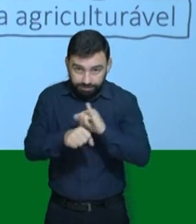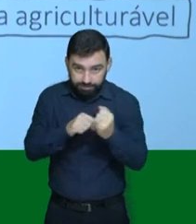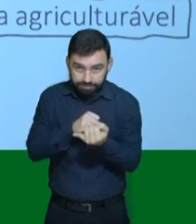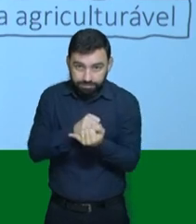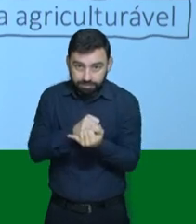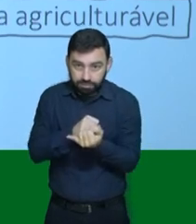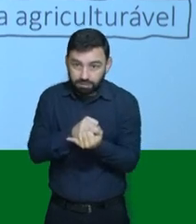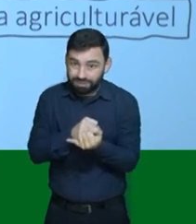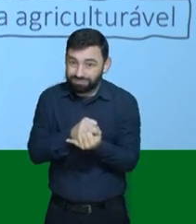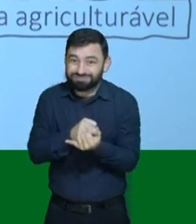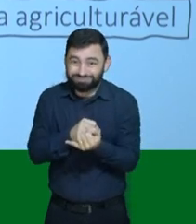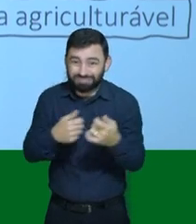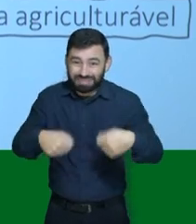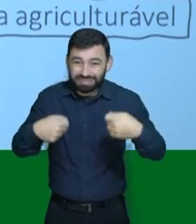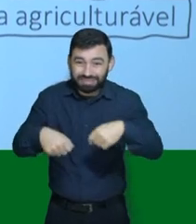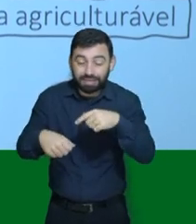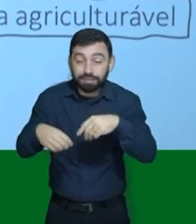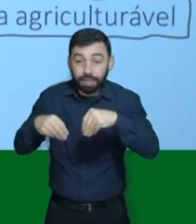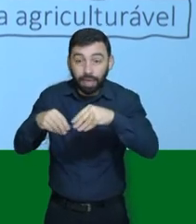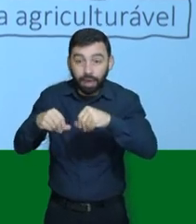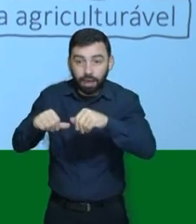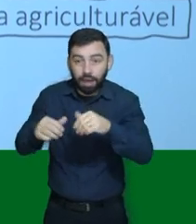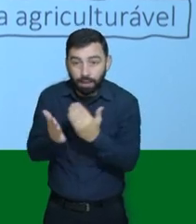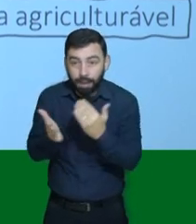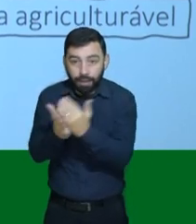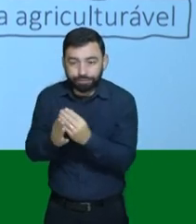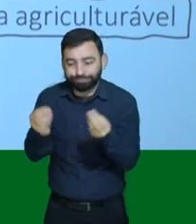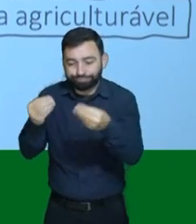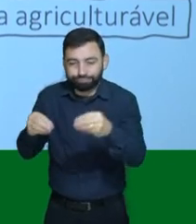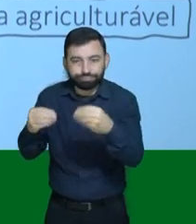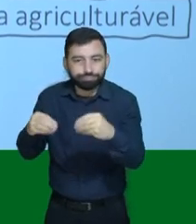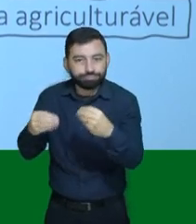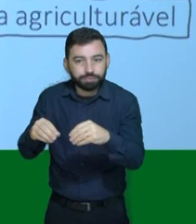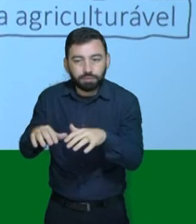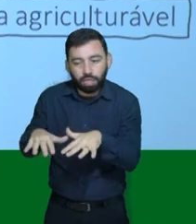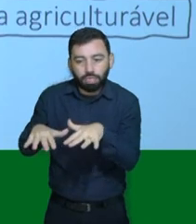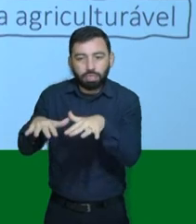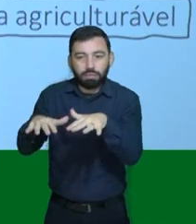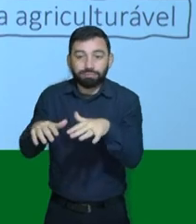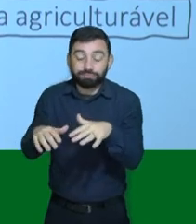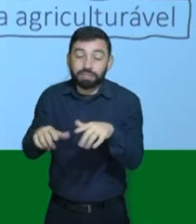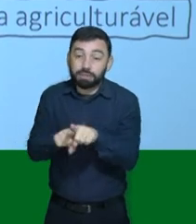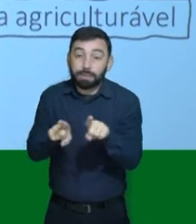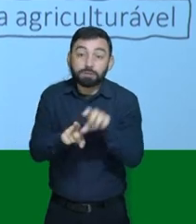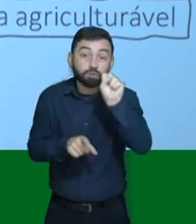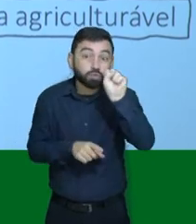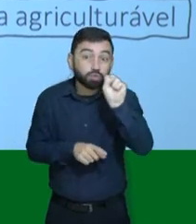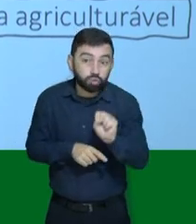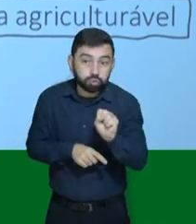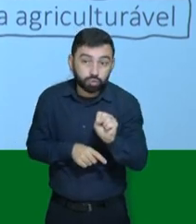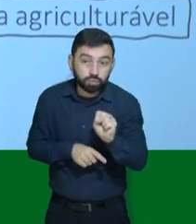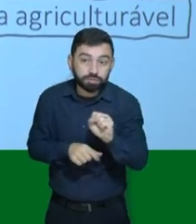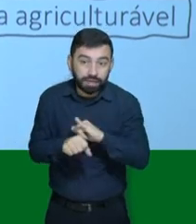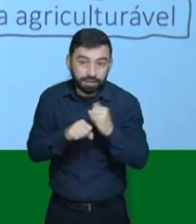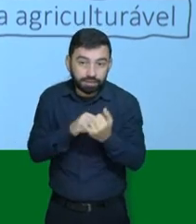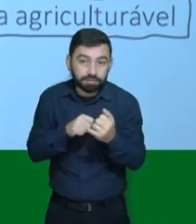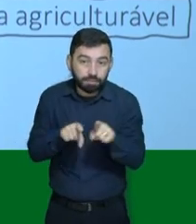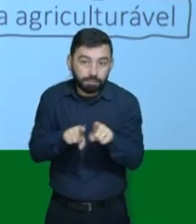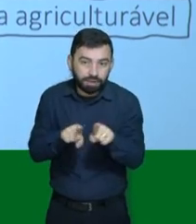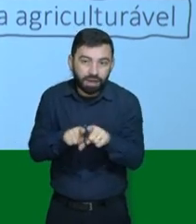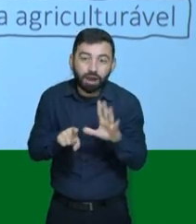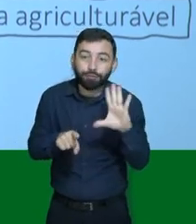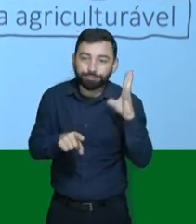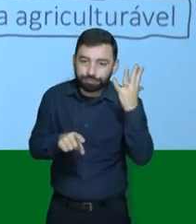ilha tendo que ser engordadas, perdendo área de praia, e as praias do sul da ilha com erosão costeira,